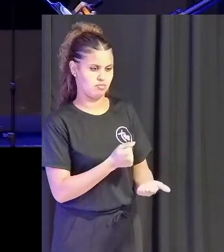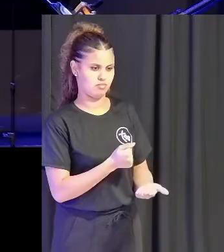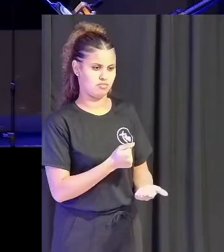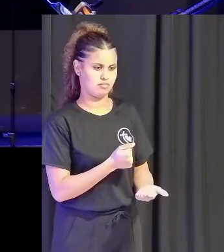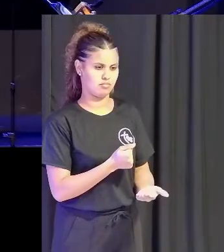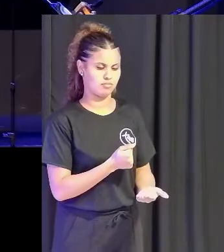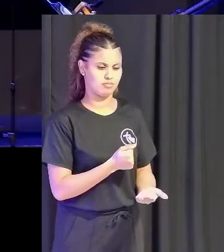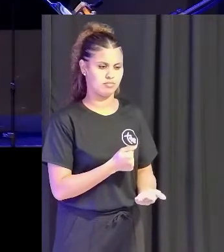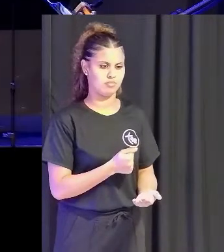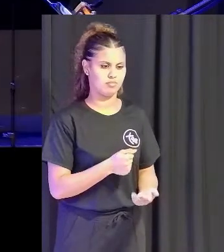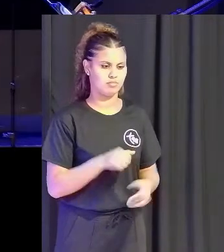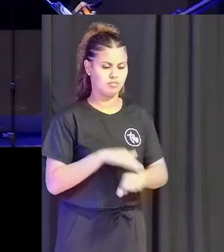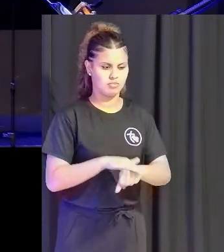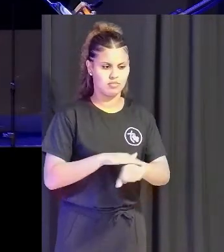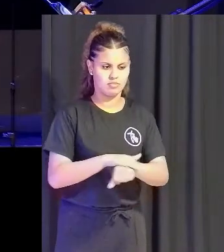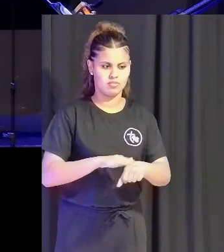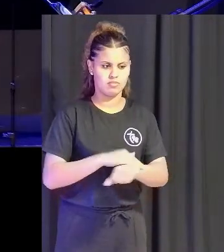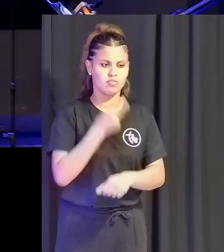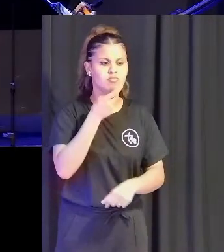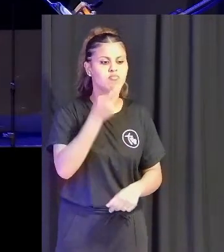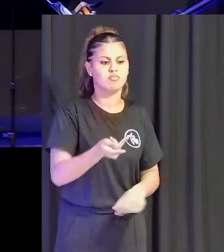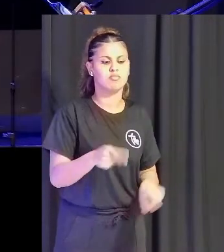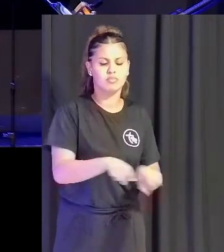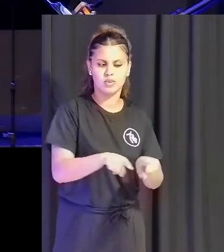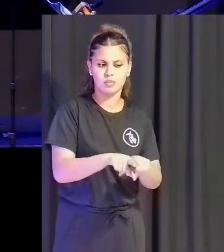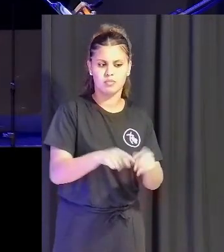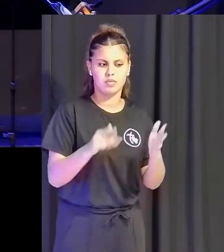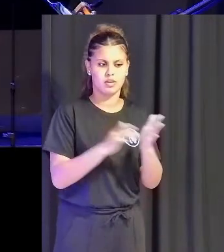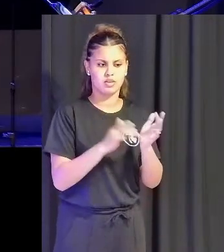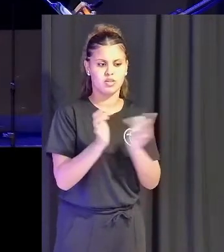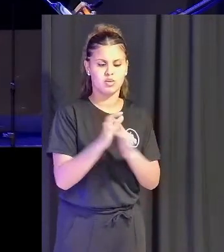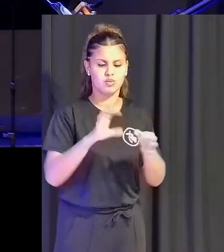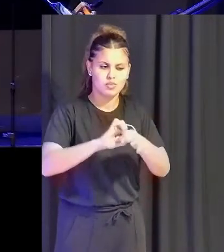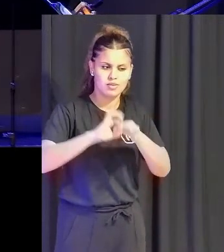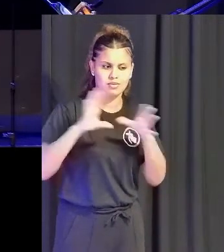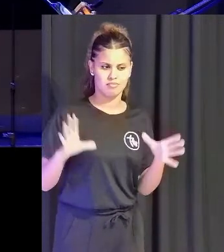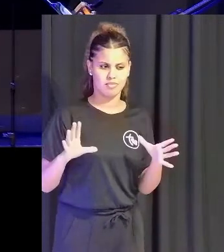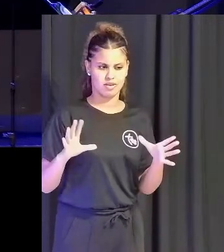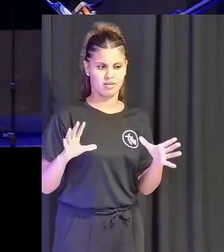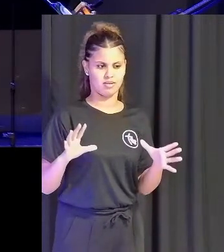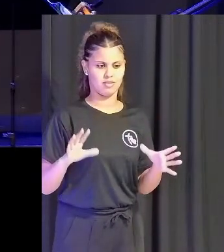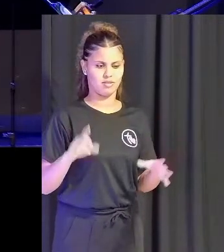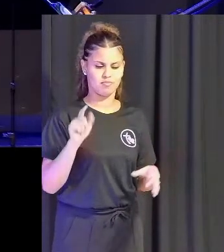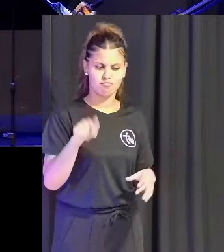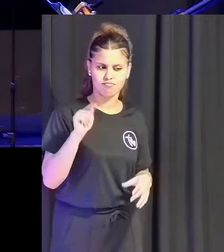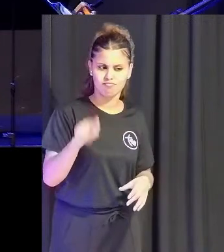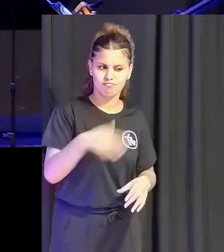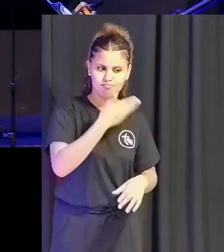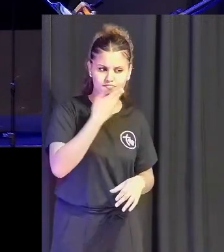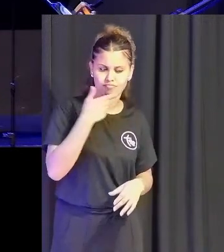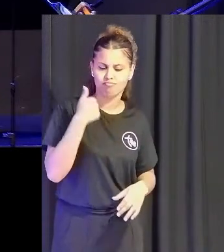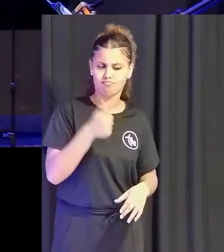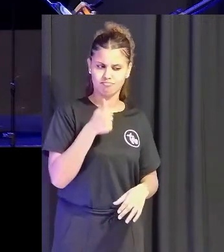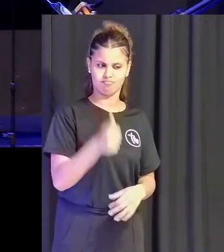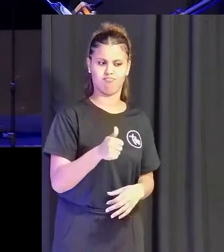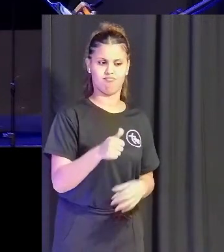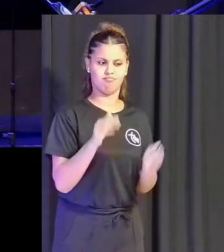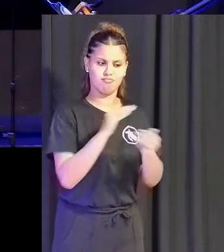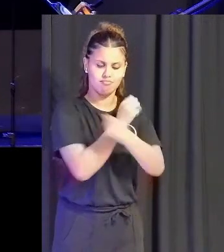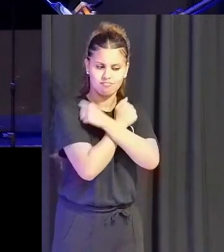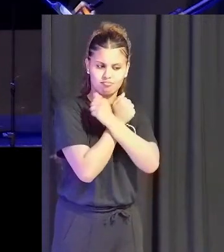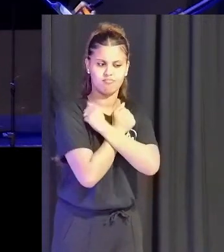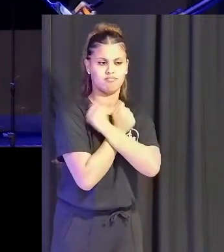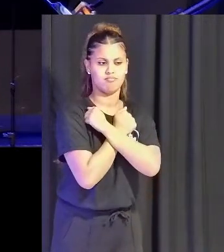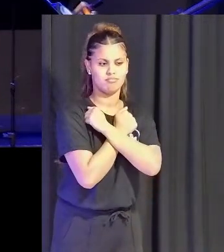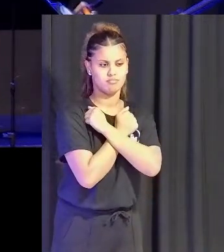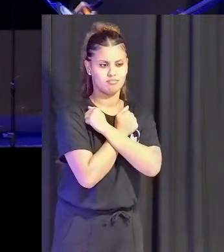que eles nos ensinaram, Jesus liberta. E ele me deu um joinha, pegou minha mão, me deu um abraço.